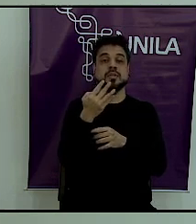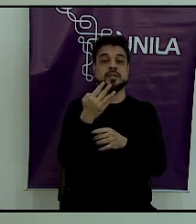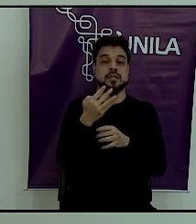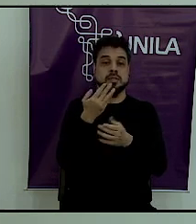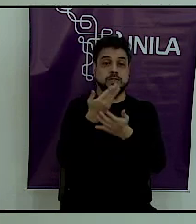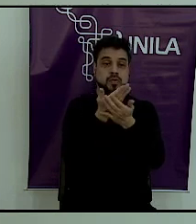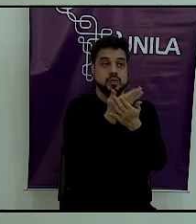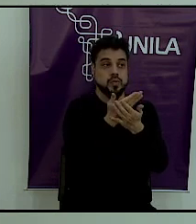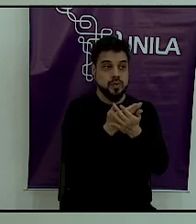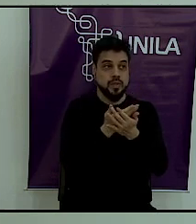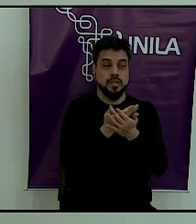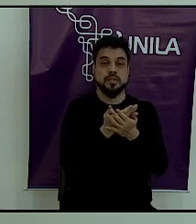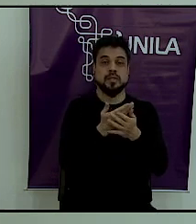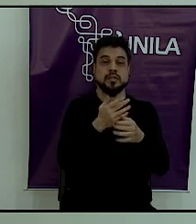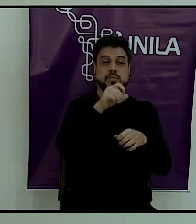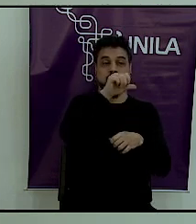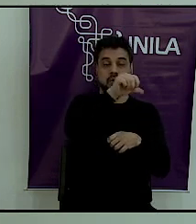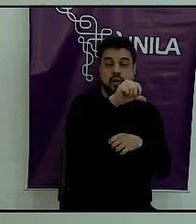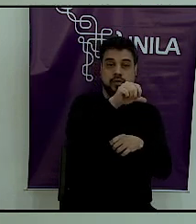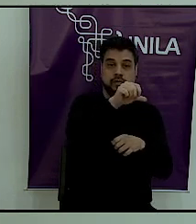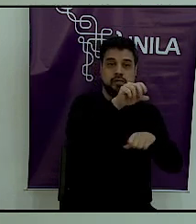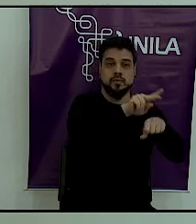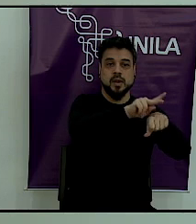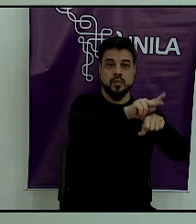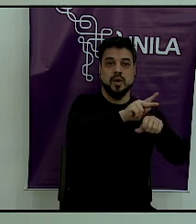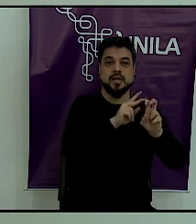e 5 da Argentina.